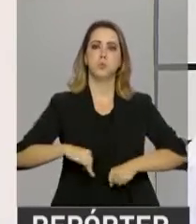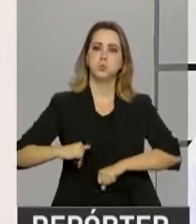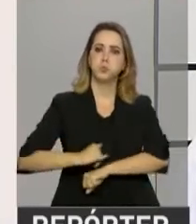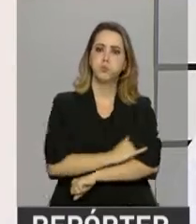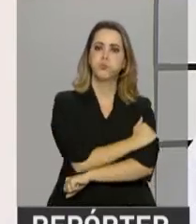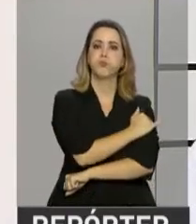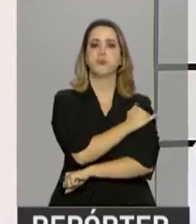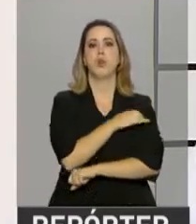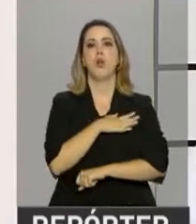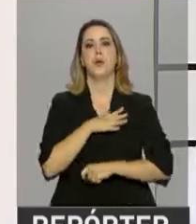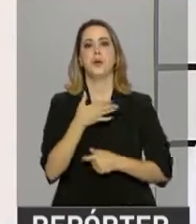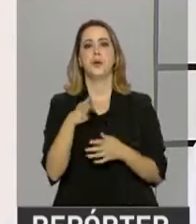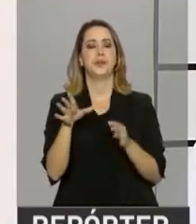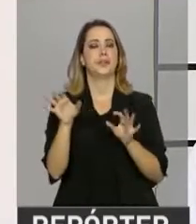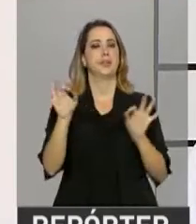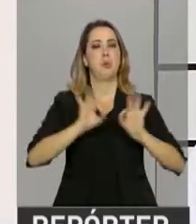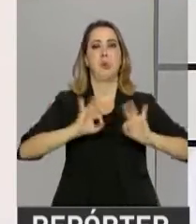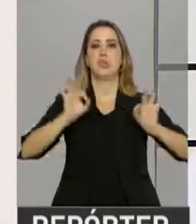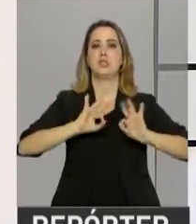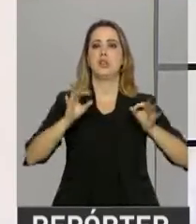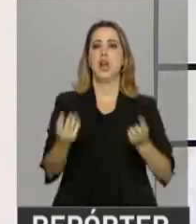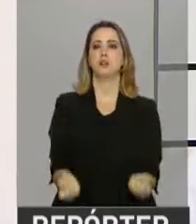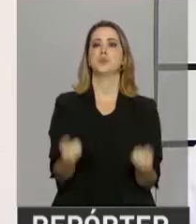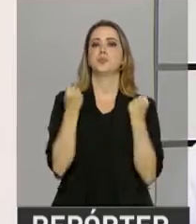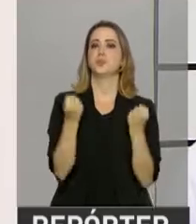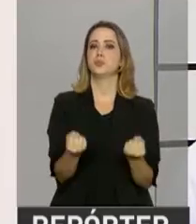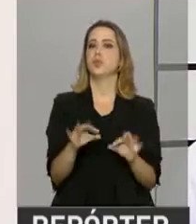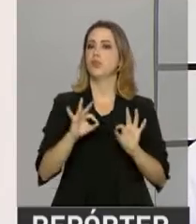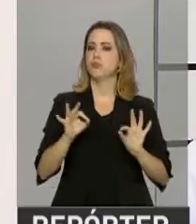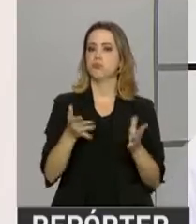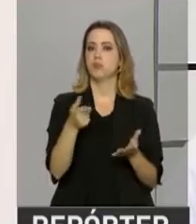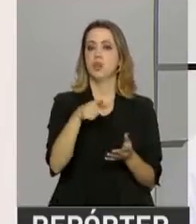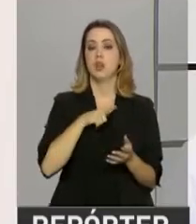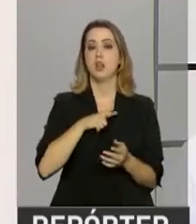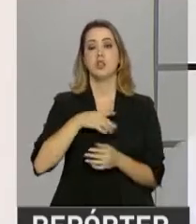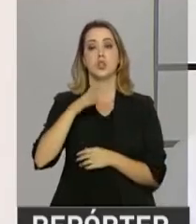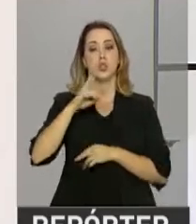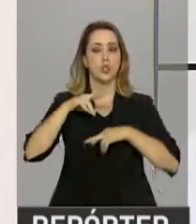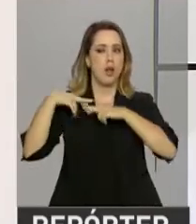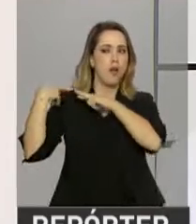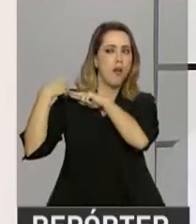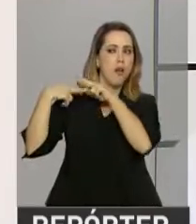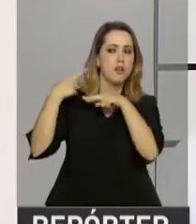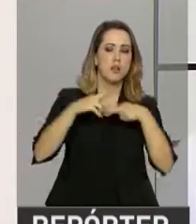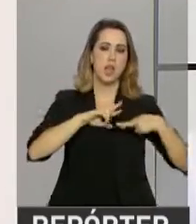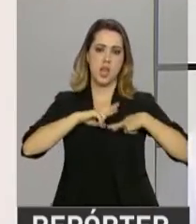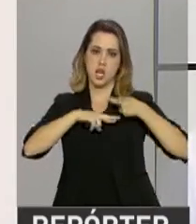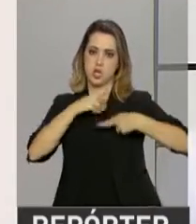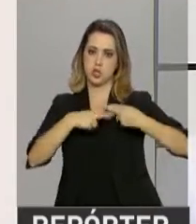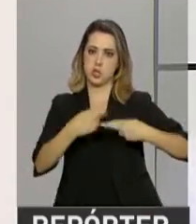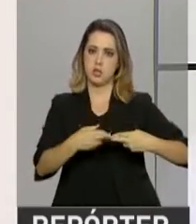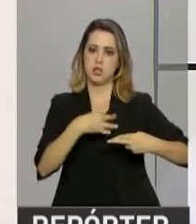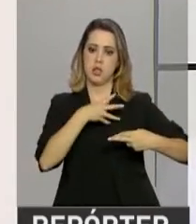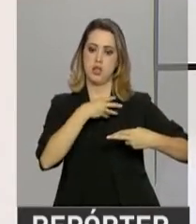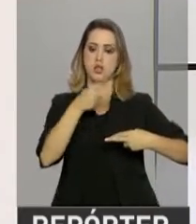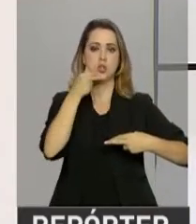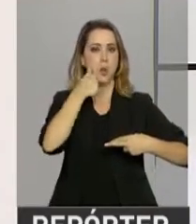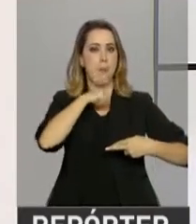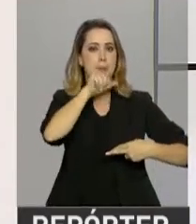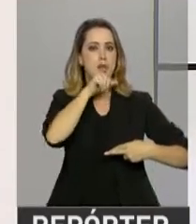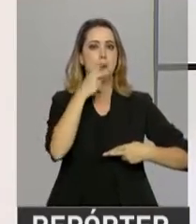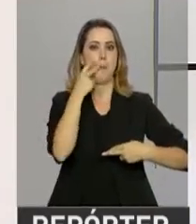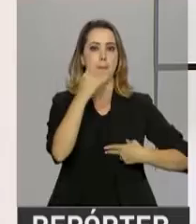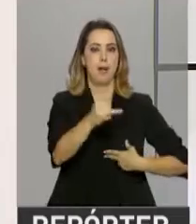obesidade, sedentarismo, história familiar de diabetes, pai, mãe com diabetes, pessoas que